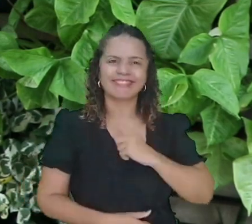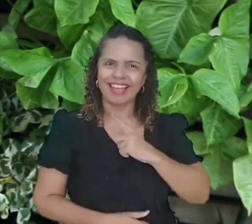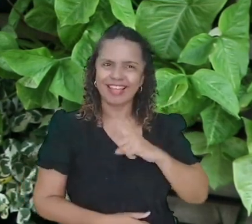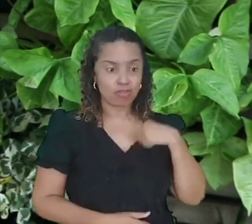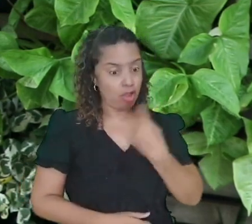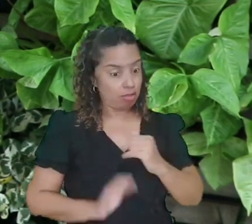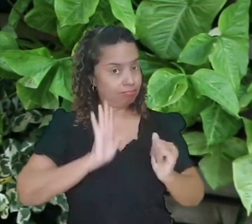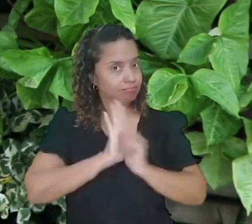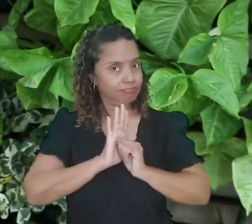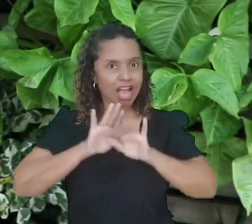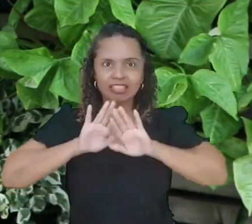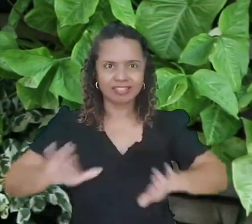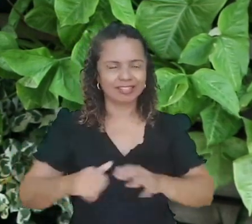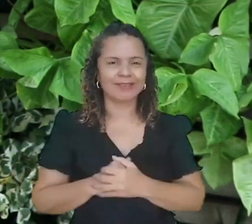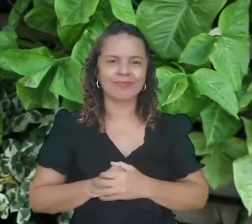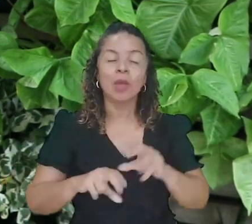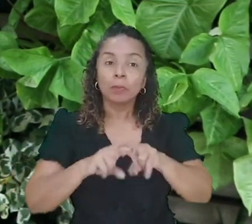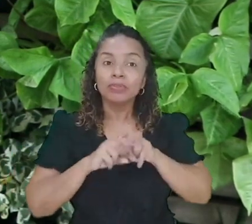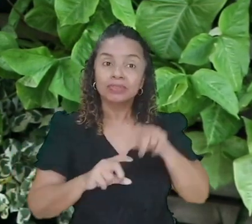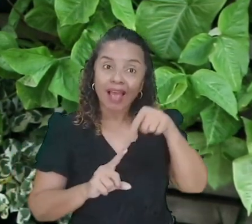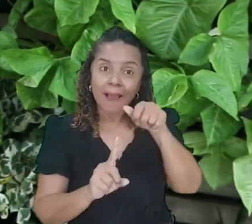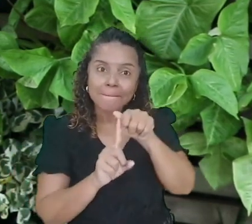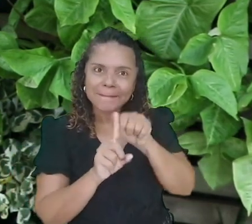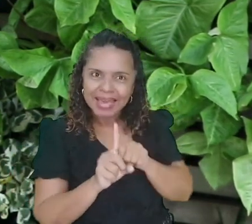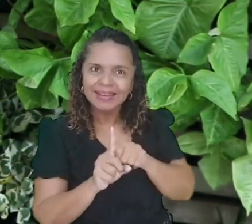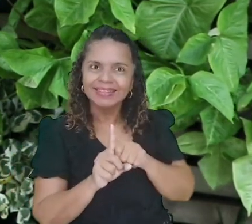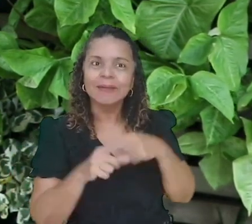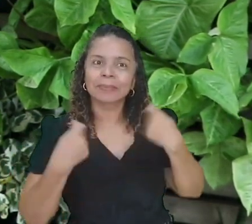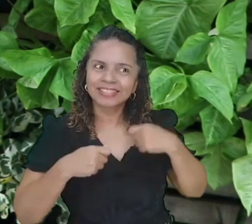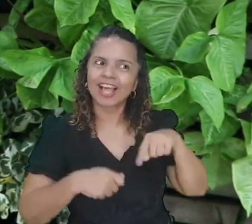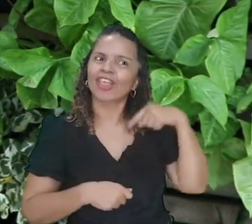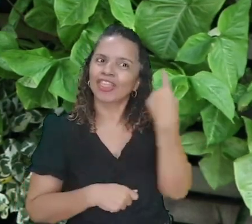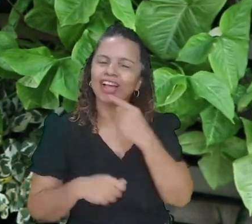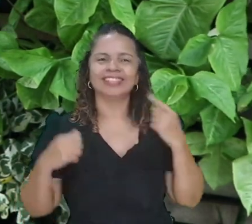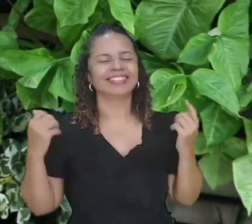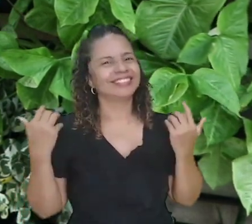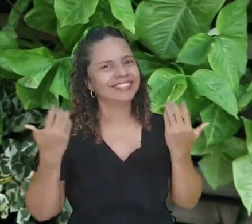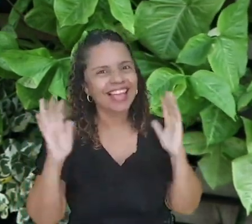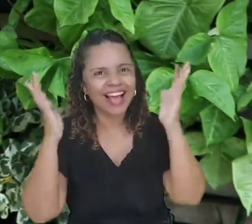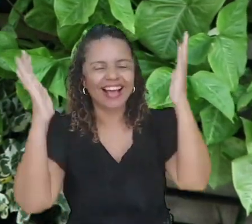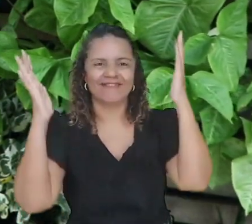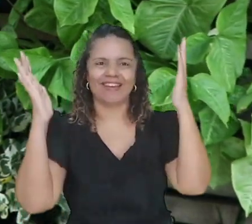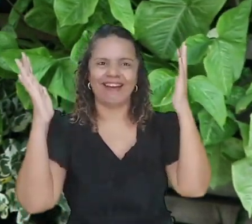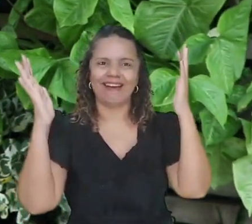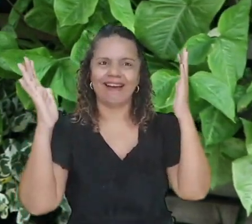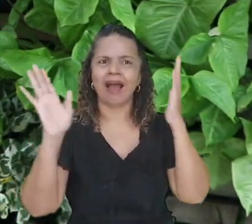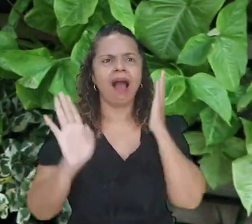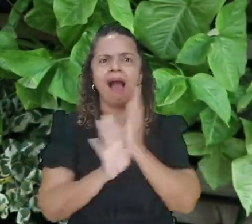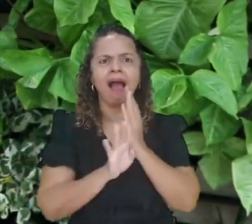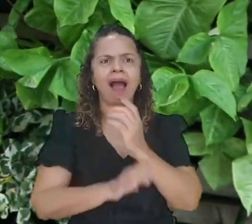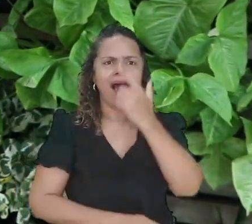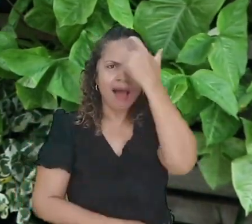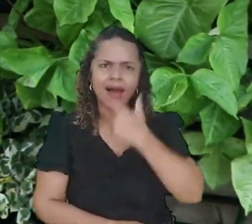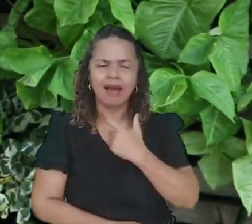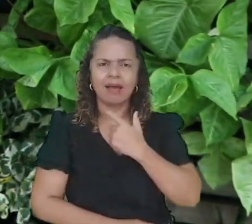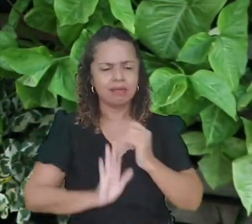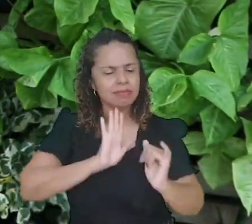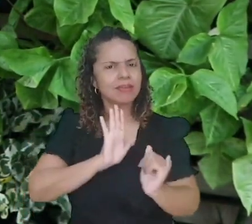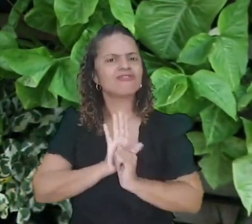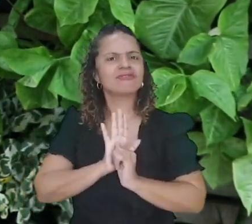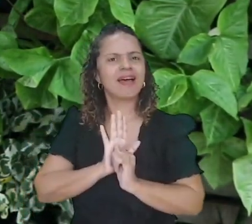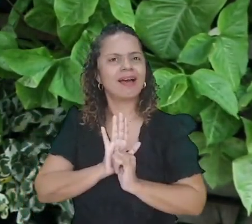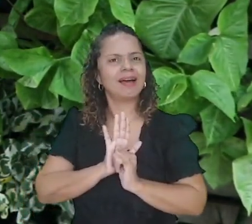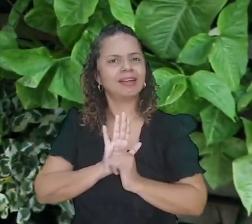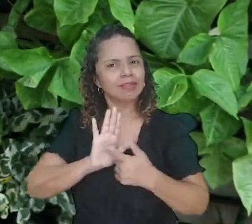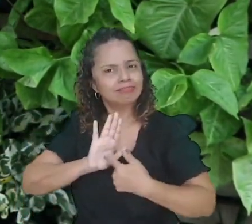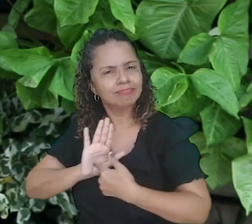ser quem somos, né? Então, é um mês em que a gente deve celebrar, né, o fato de ser quem somos,